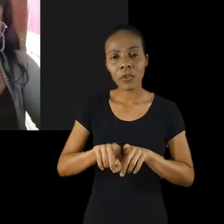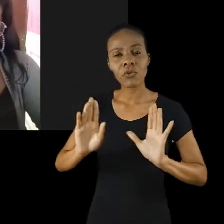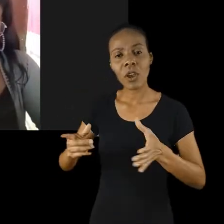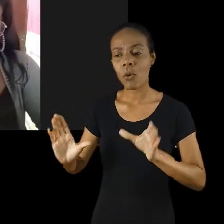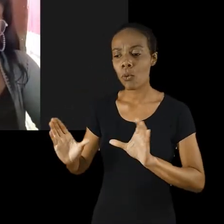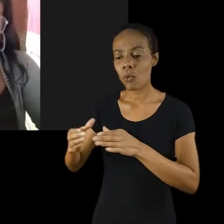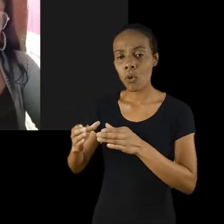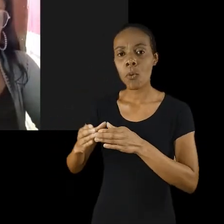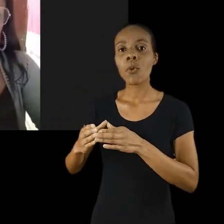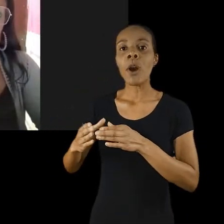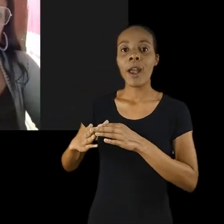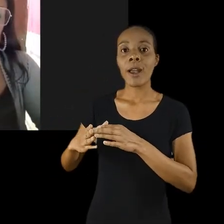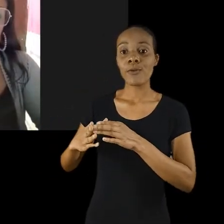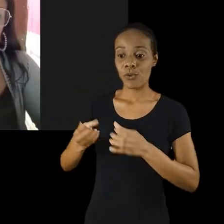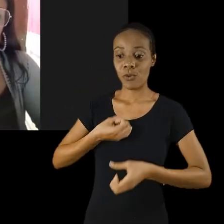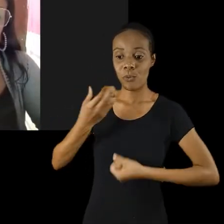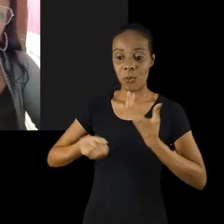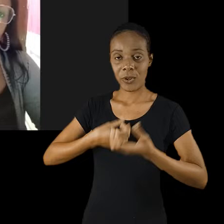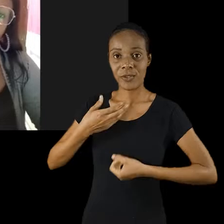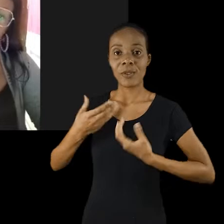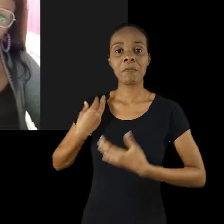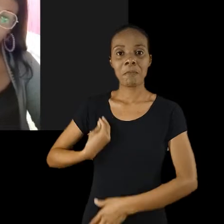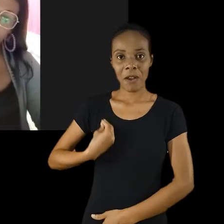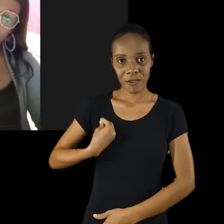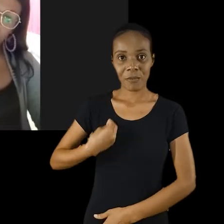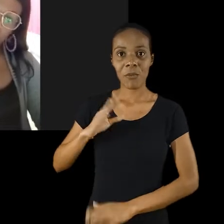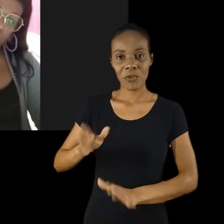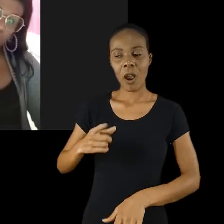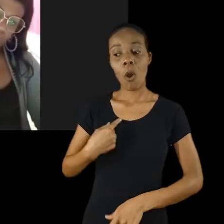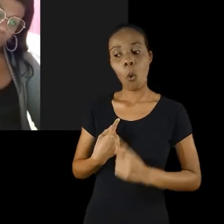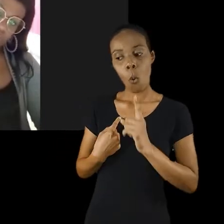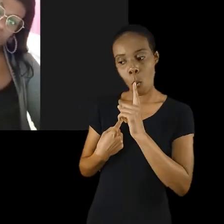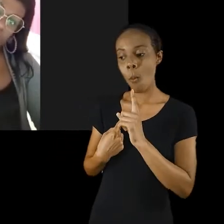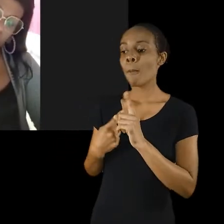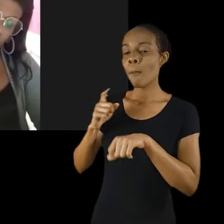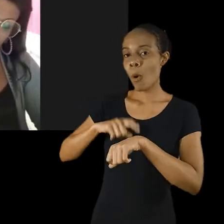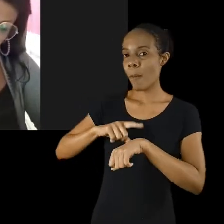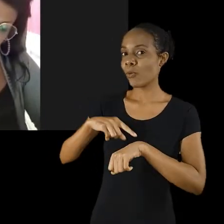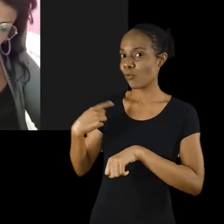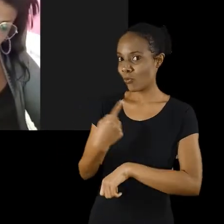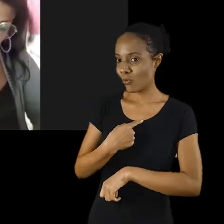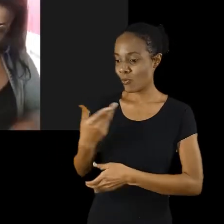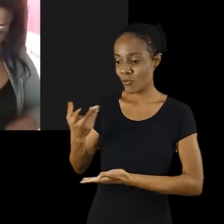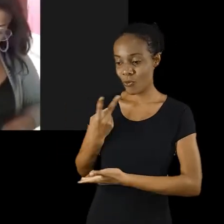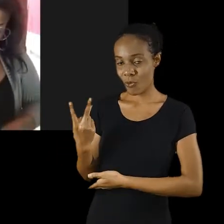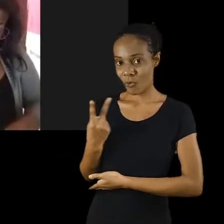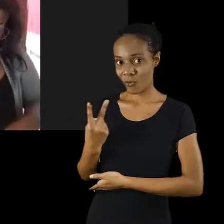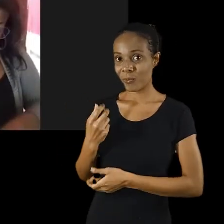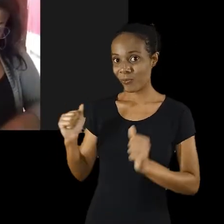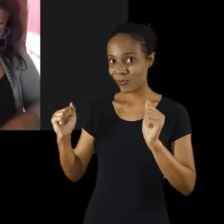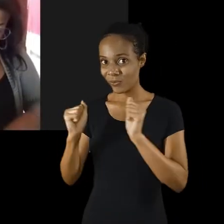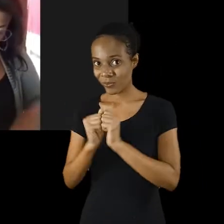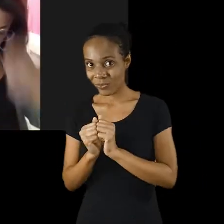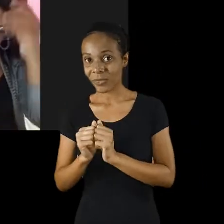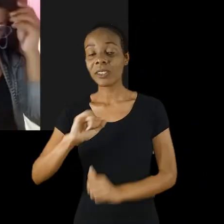das suas edições, uma inclusive a gente estava junto, uma delas no Flip, junto com diversos artistas do país inteiro.